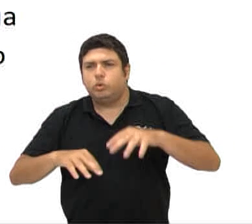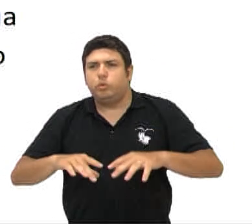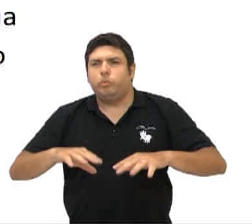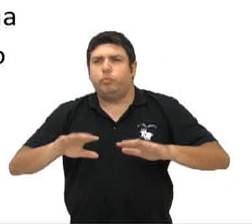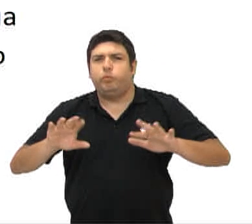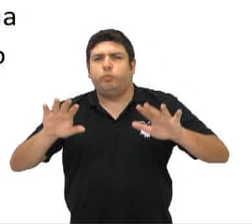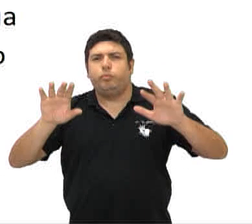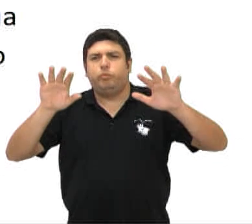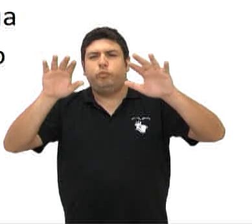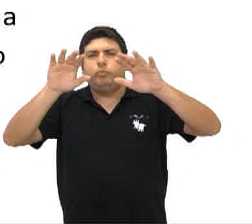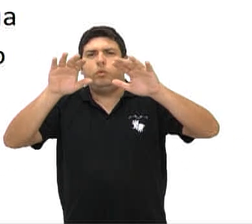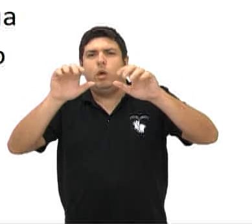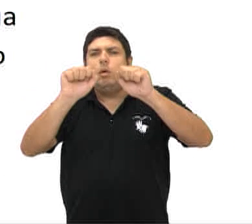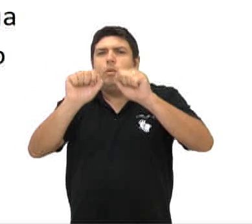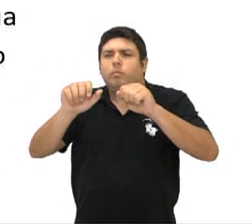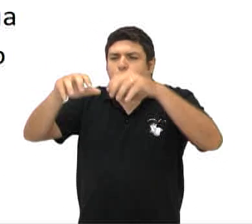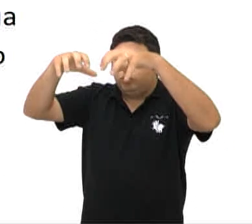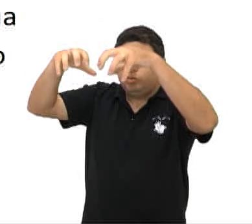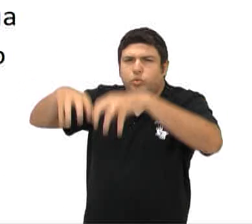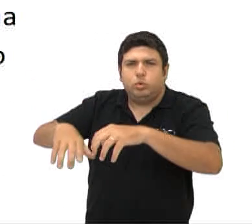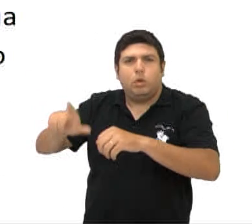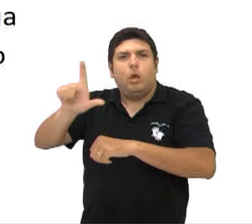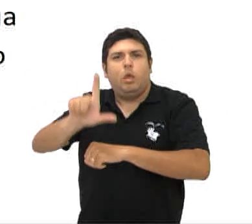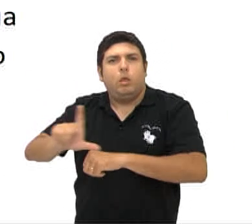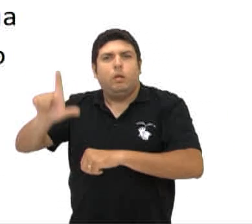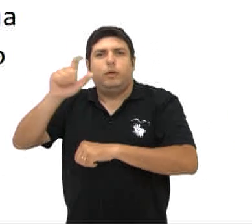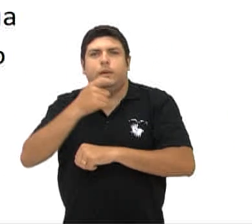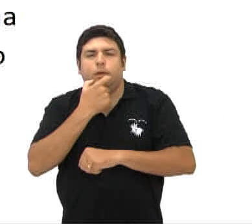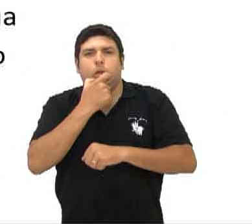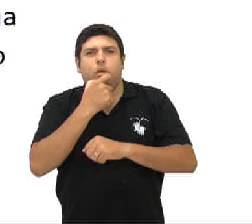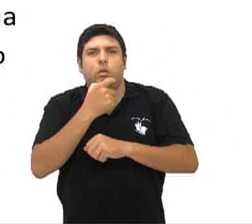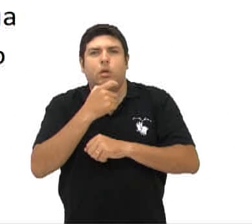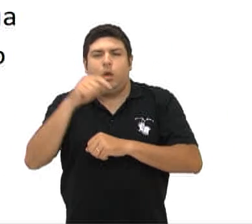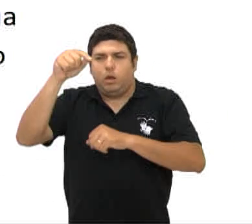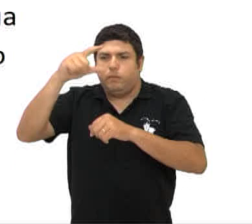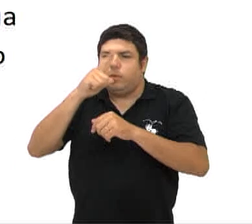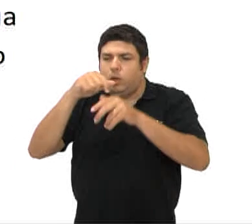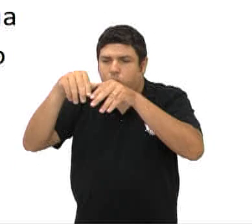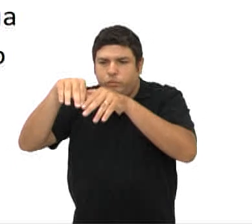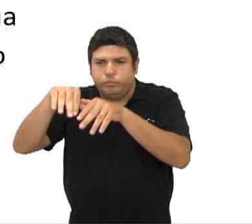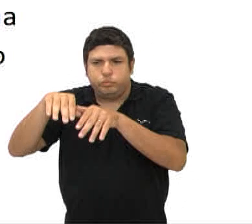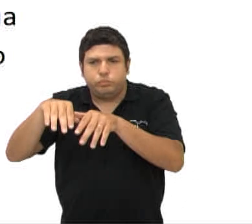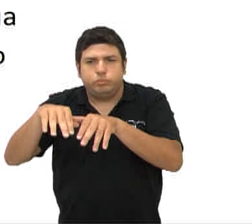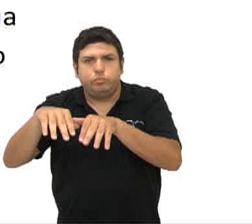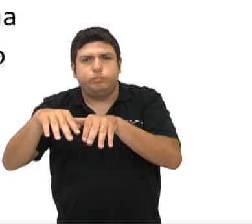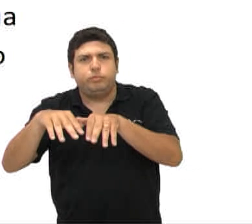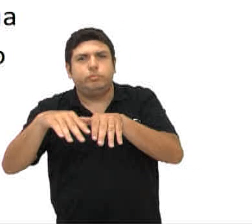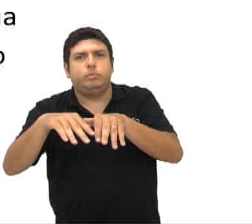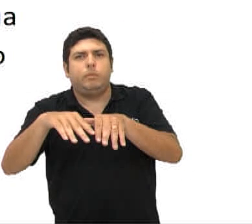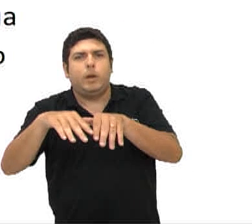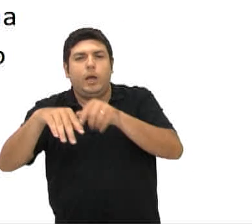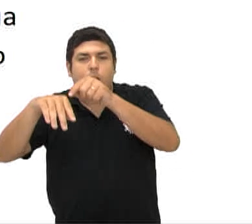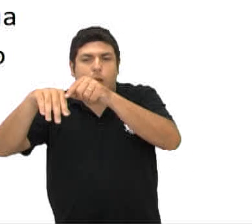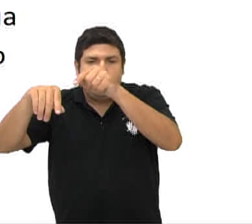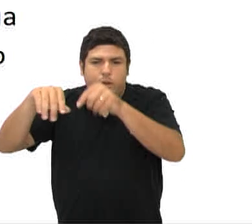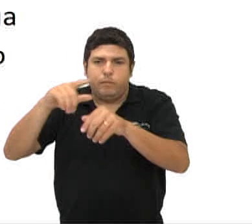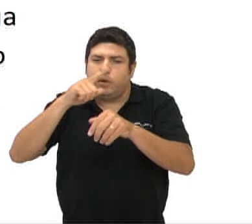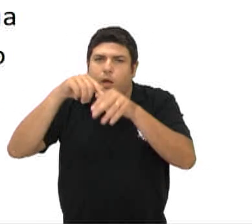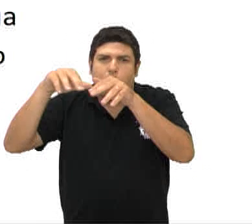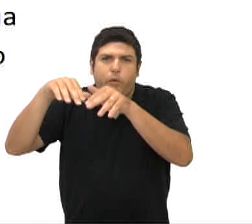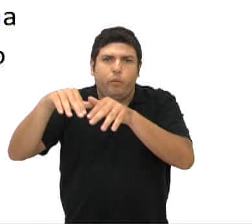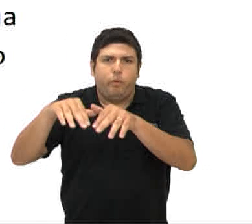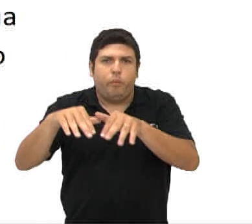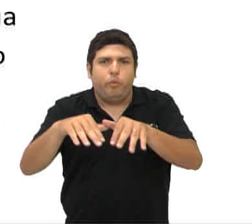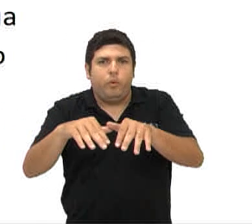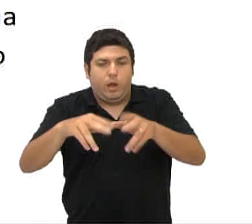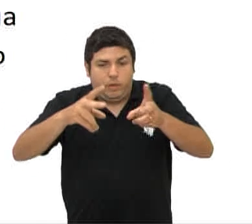Londres. Uma parte dessa chuva londrina cai no sistema Lee Valley, a cantareira deles. Depois dessa escala, a água do xixi